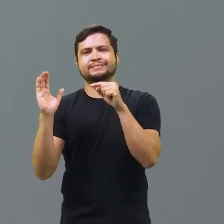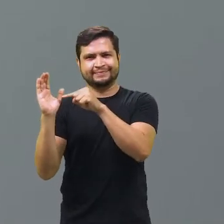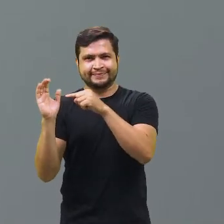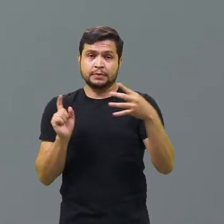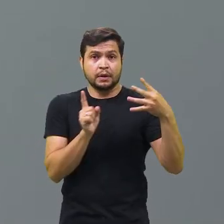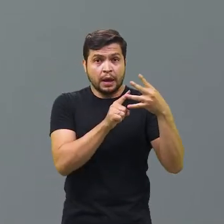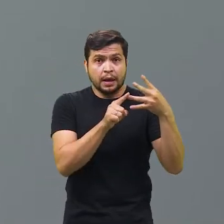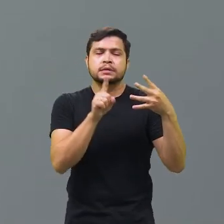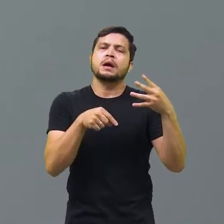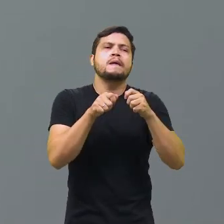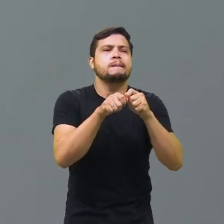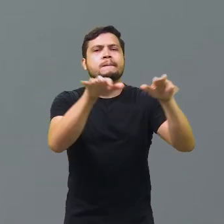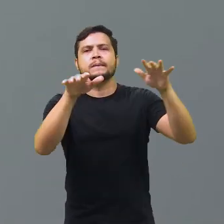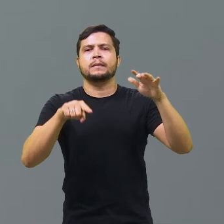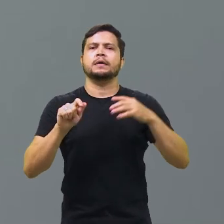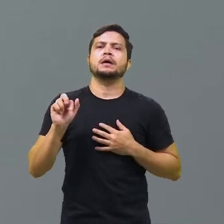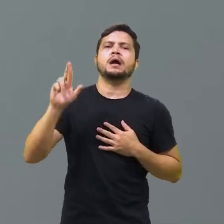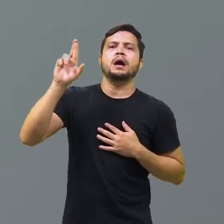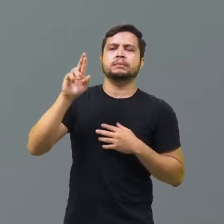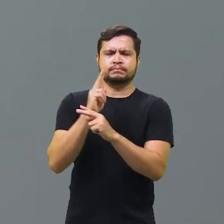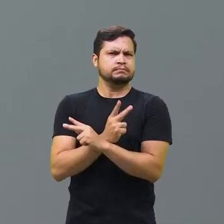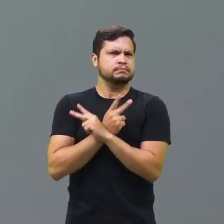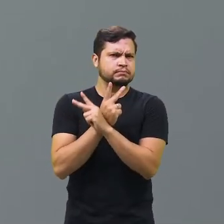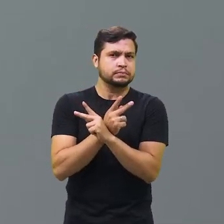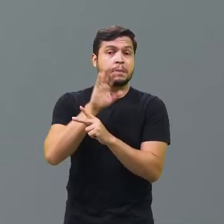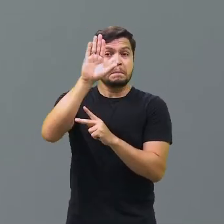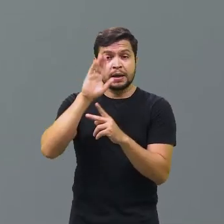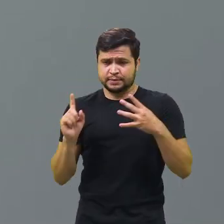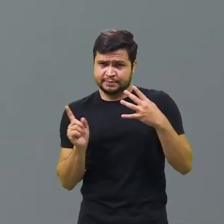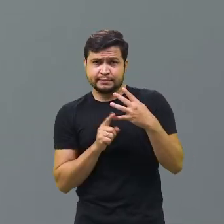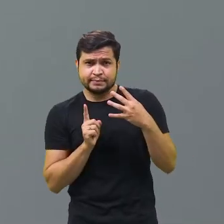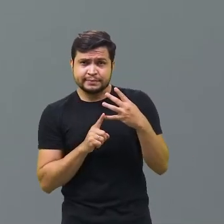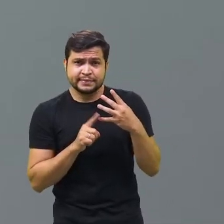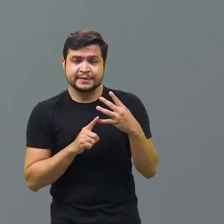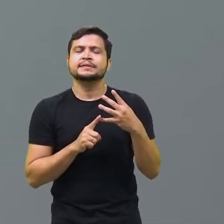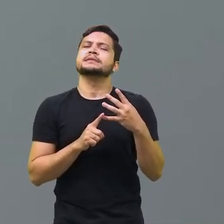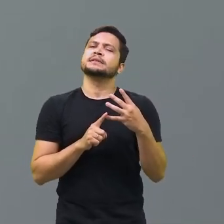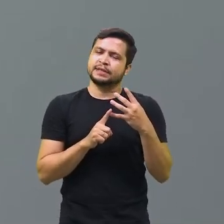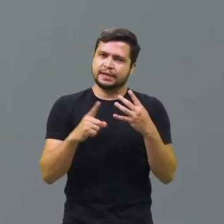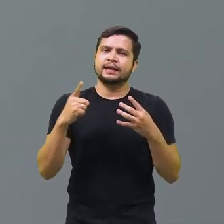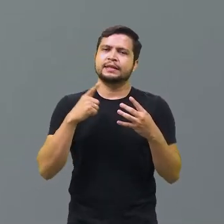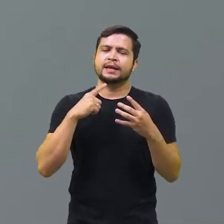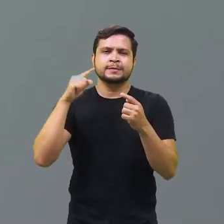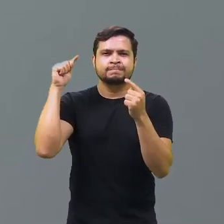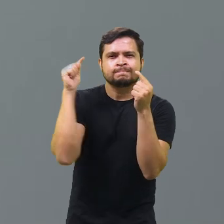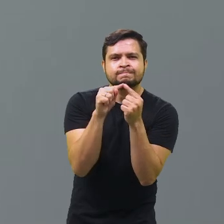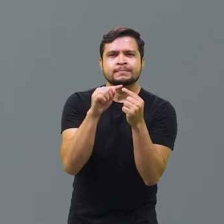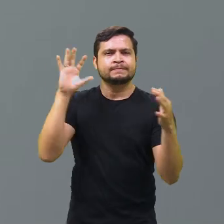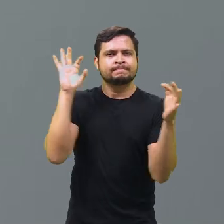vento. Já as angiospermas não, elas estão intimamente relacionadas, às vezes,